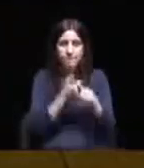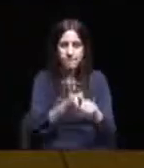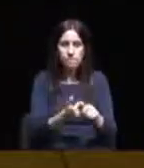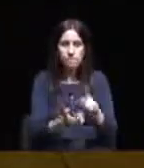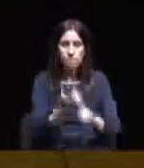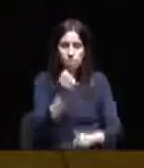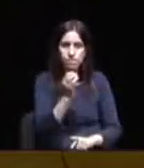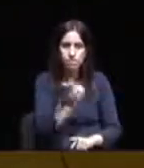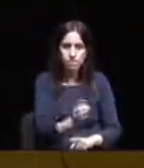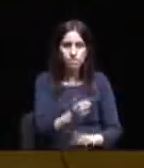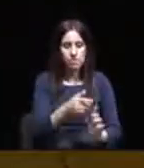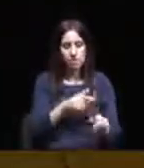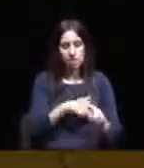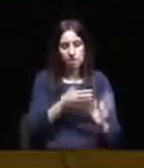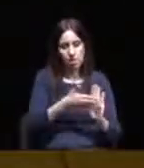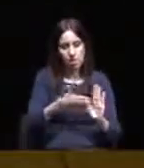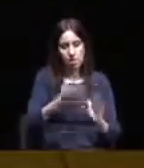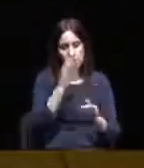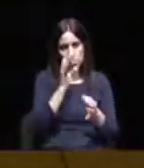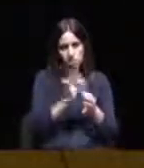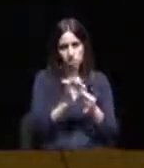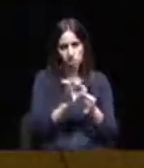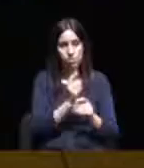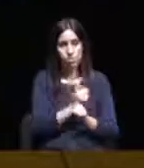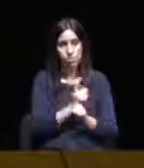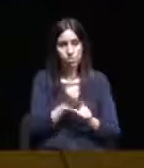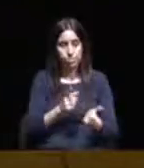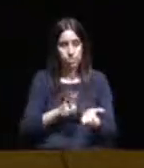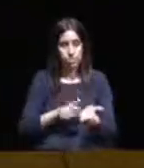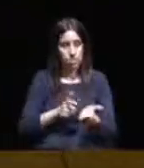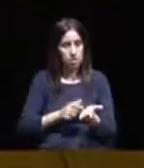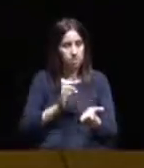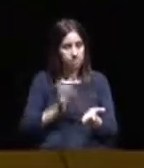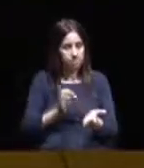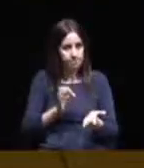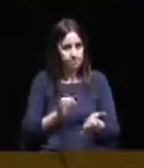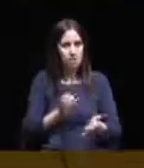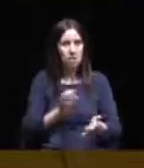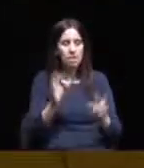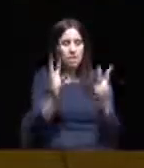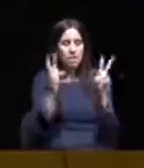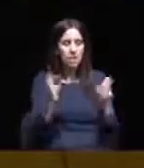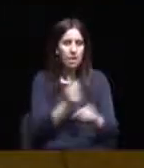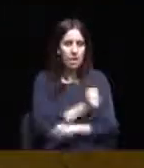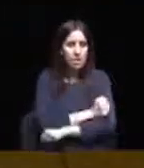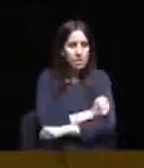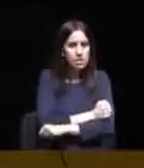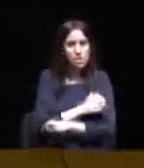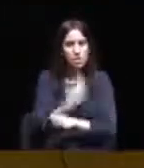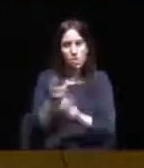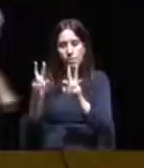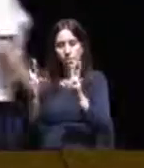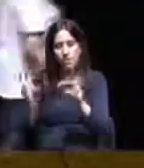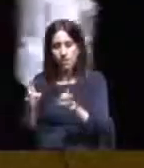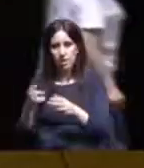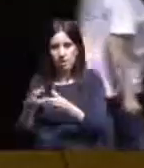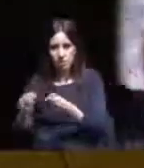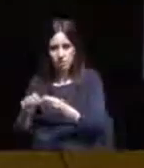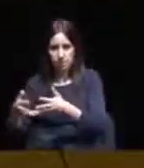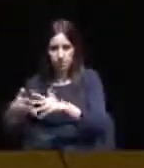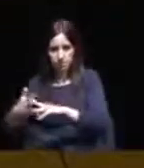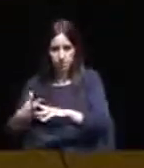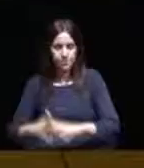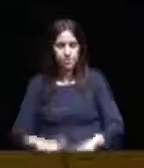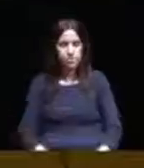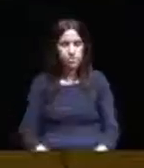efetivamente concretizadas num mais curto espaço de tempo, porque são necessidades reais, quer falemos da habitação ou dos equipamentos.